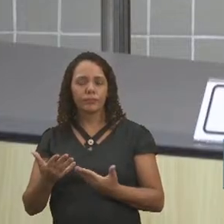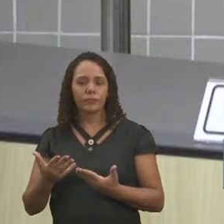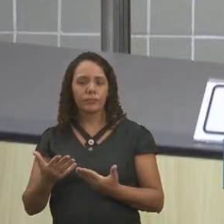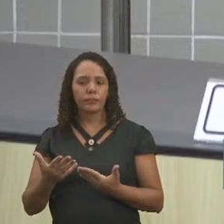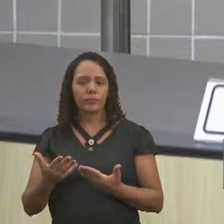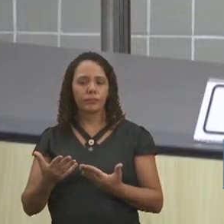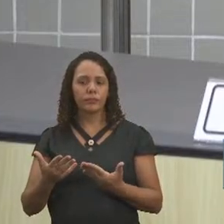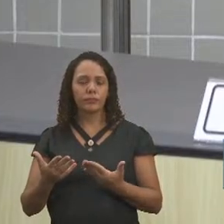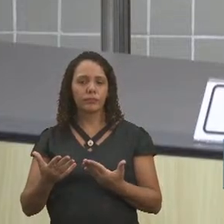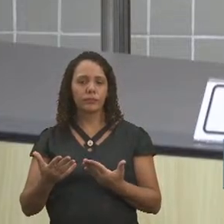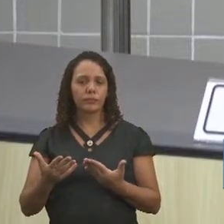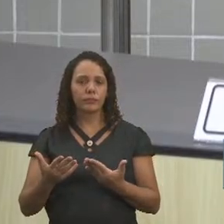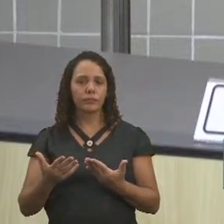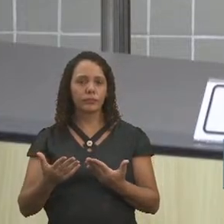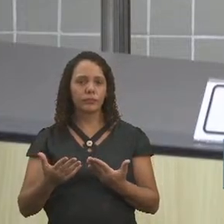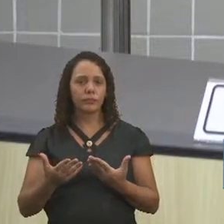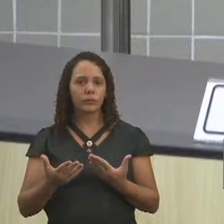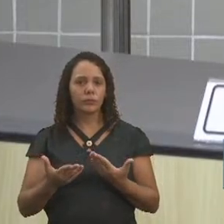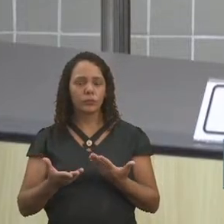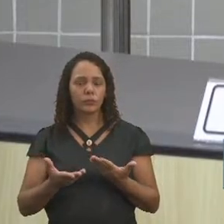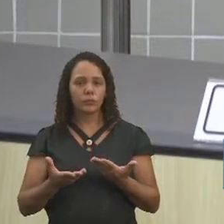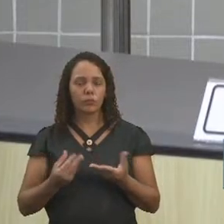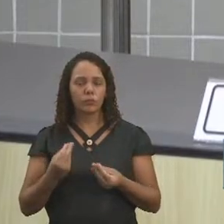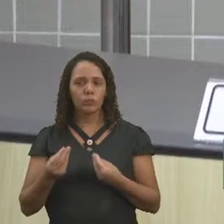inclusive com previsões de